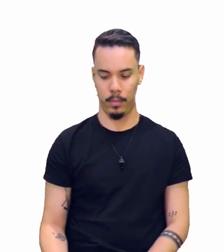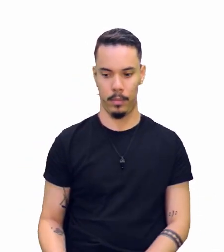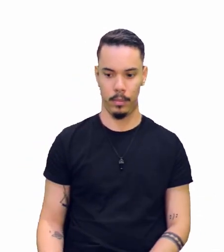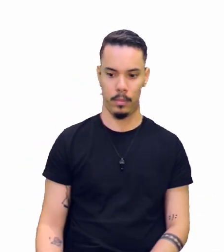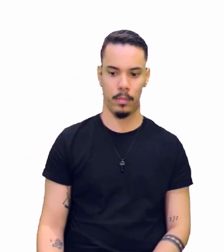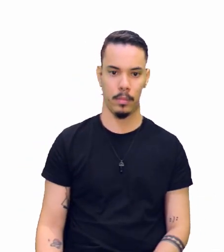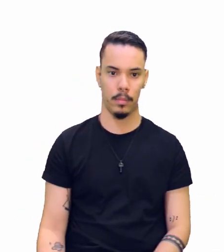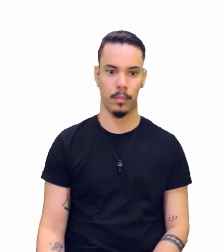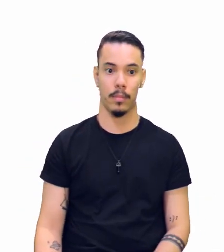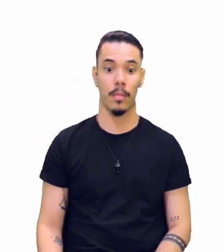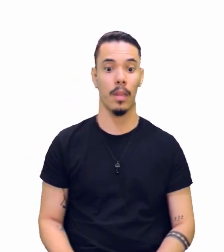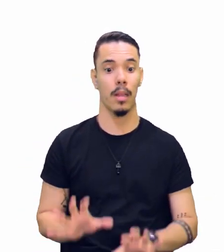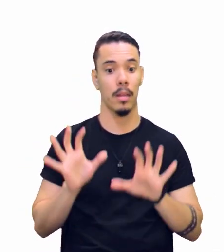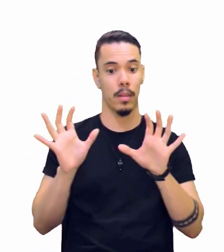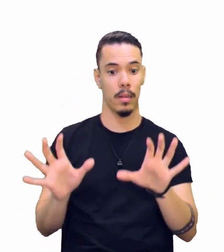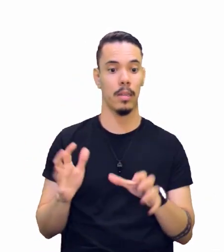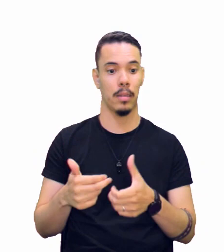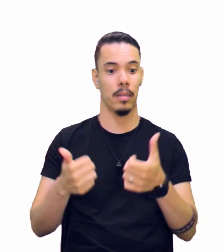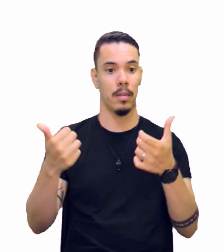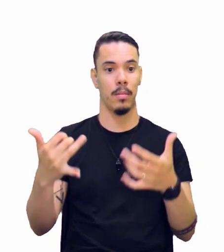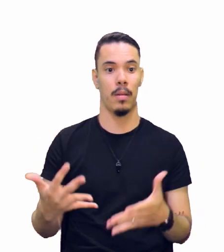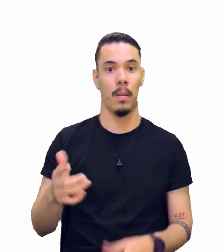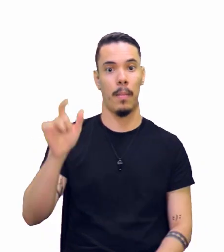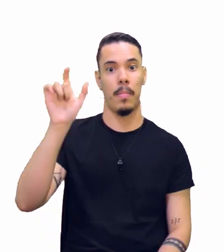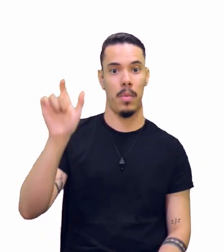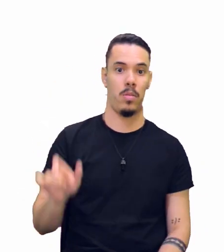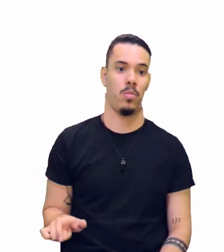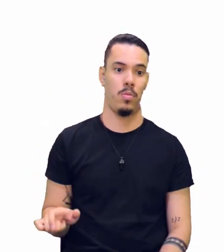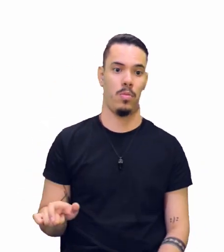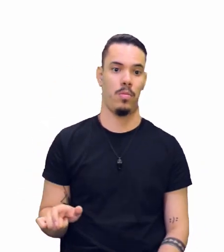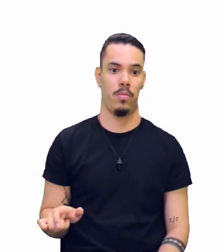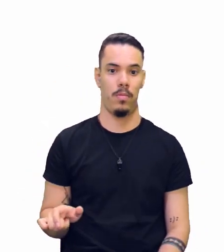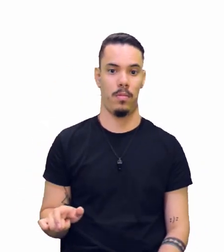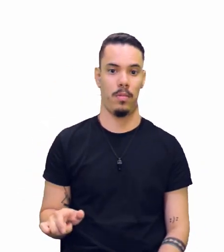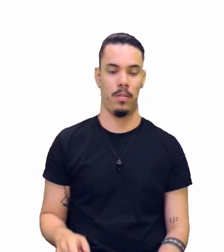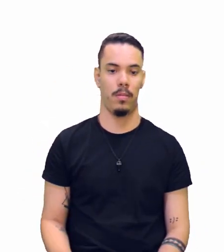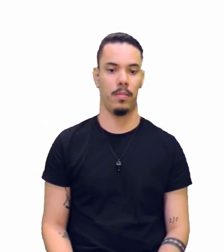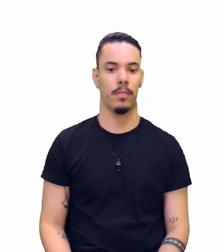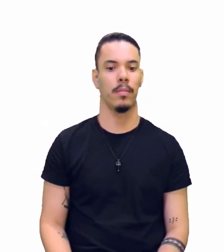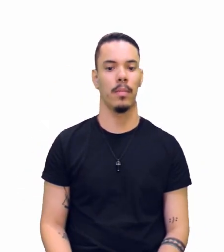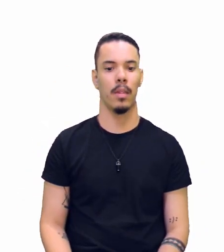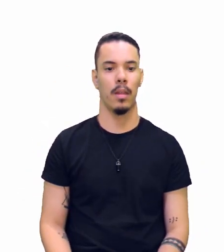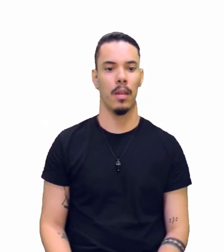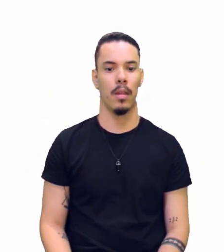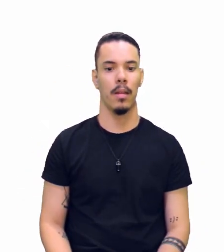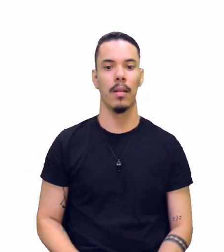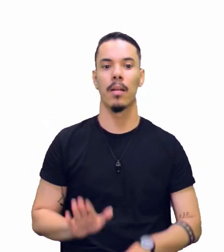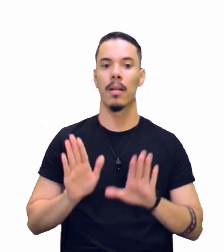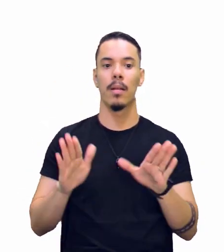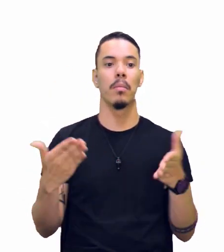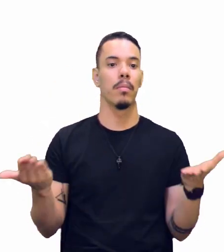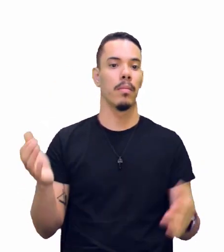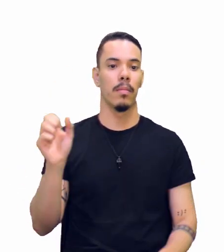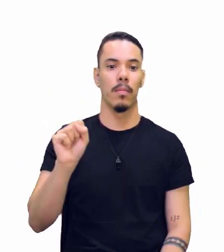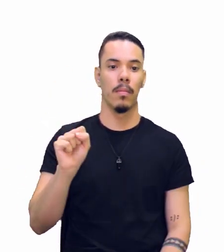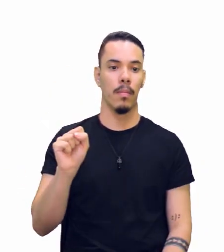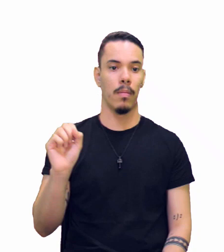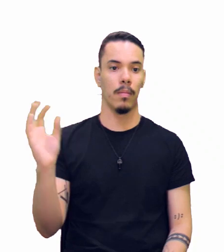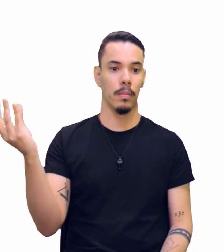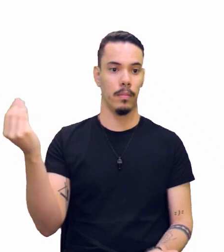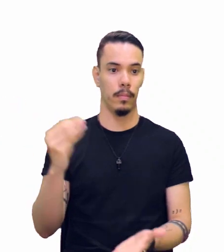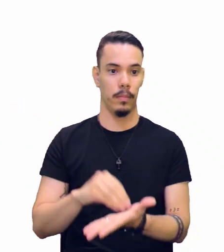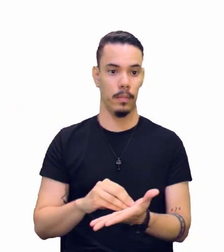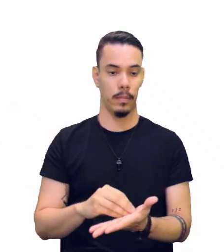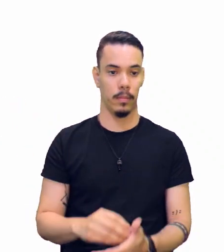aí neste caso eu estou falando de people. People são pessoas. Mas cadê o S no final? Pera